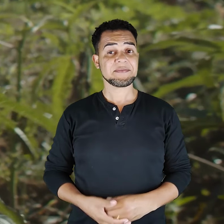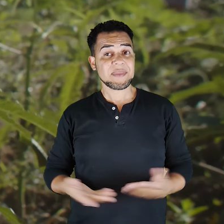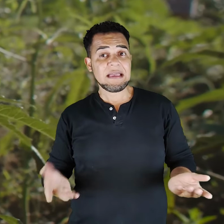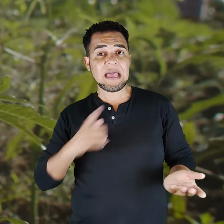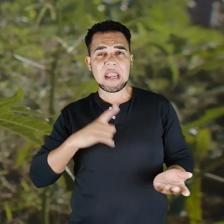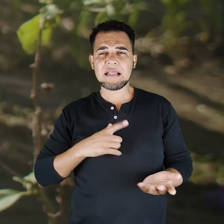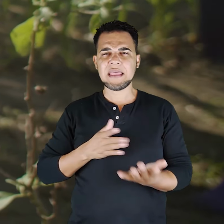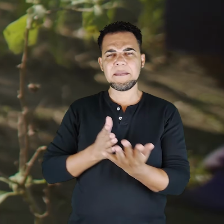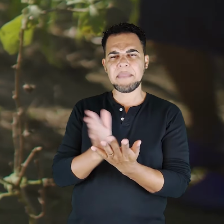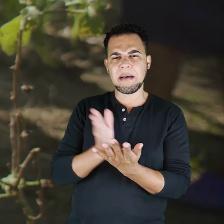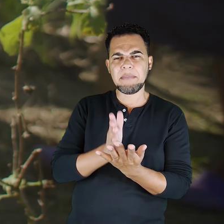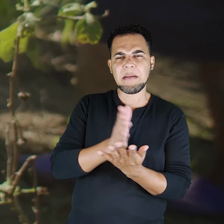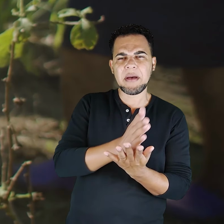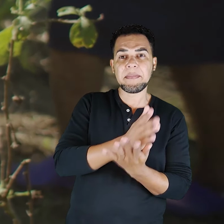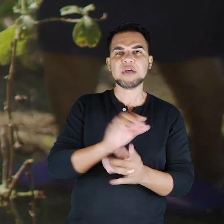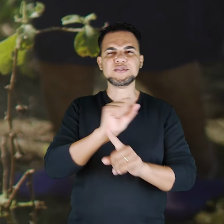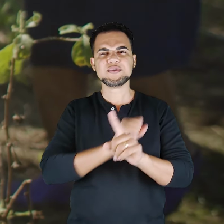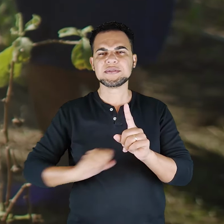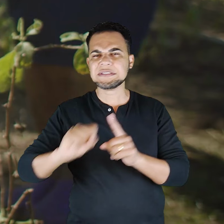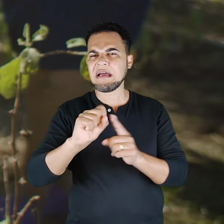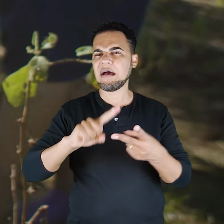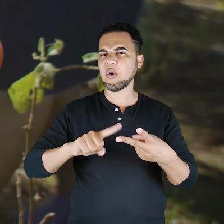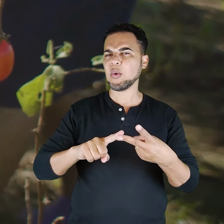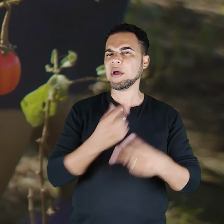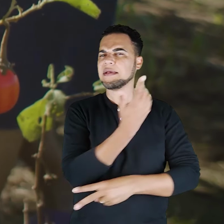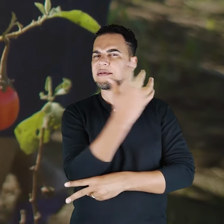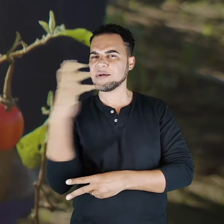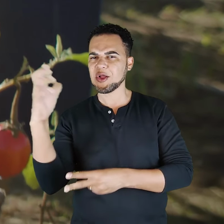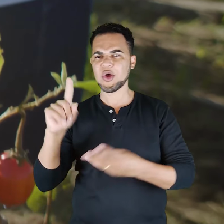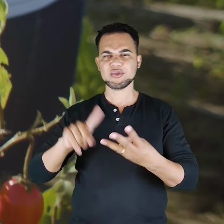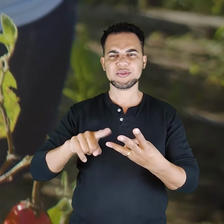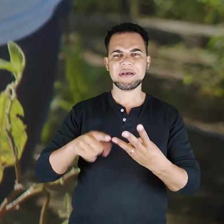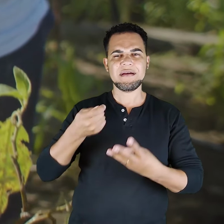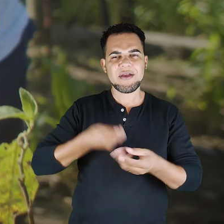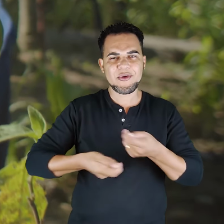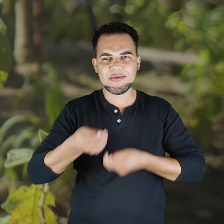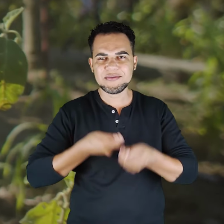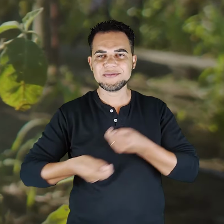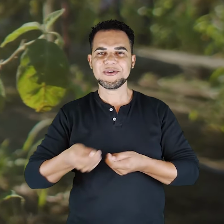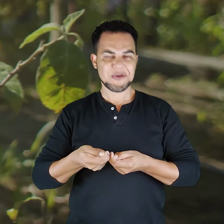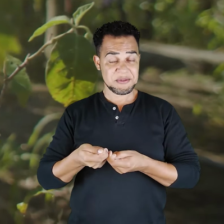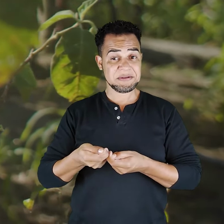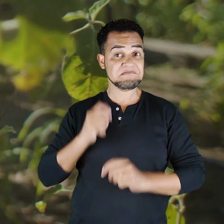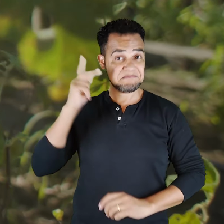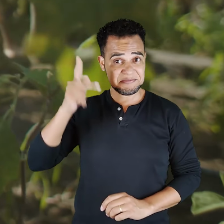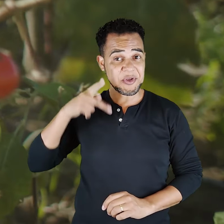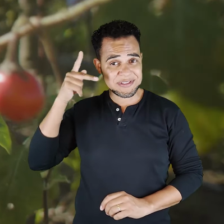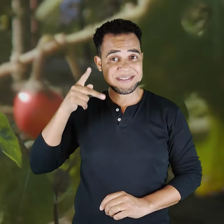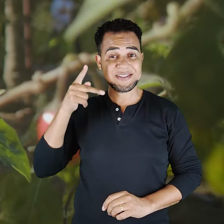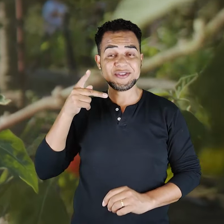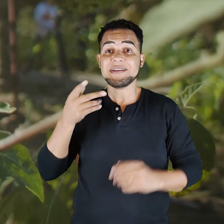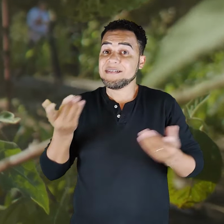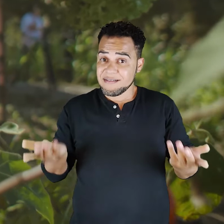Ela tem muitas dimensões. Ela tem a dimensão social, ela tem a dimensão ecológica, a dimensão econômica, a dimensão